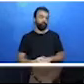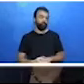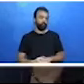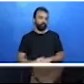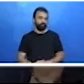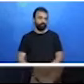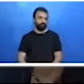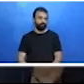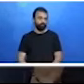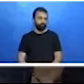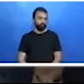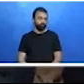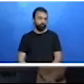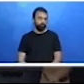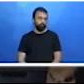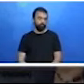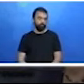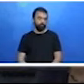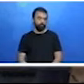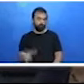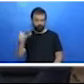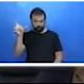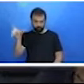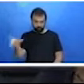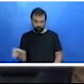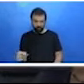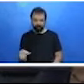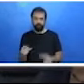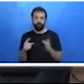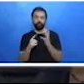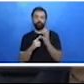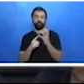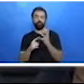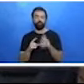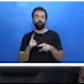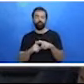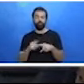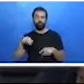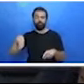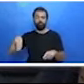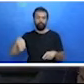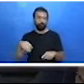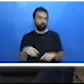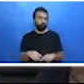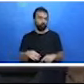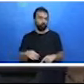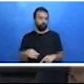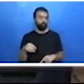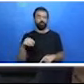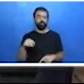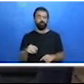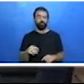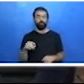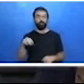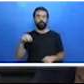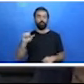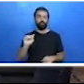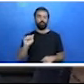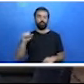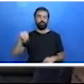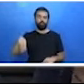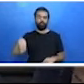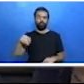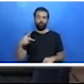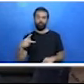né, mais o N. E aqui, vogal mais o M. Amparo, ó, risquei também e coloquei,